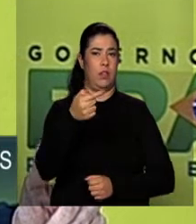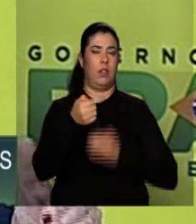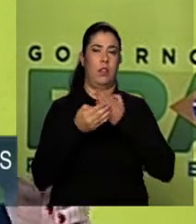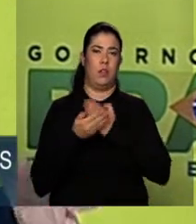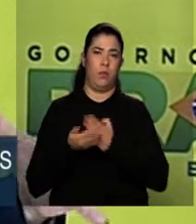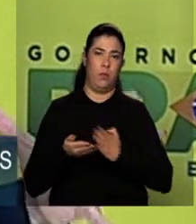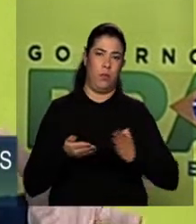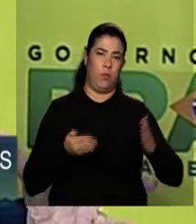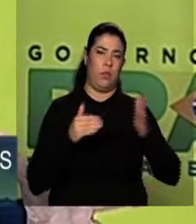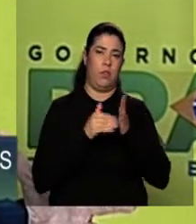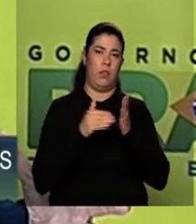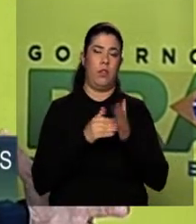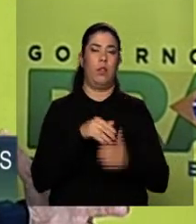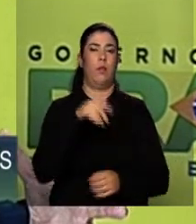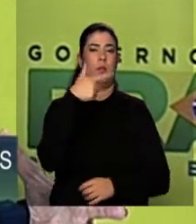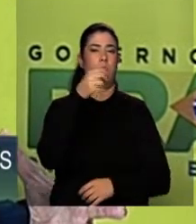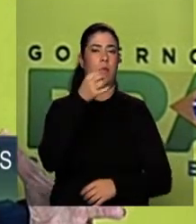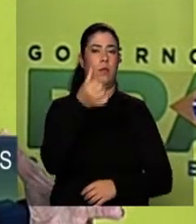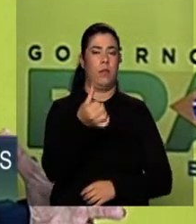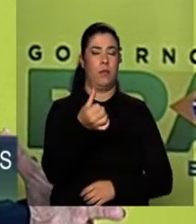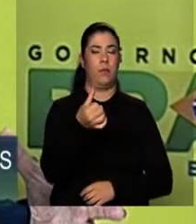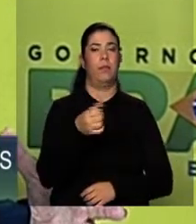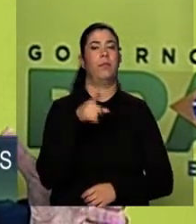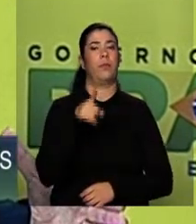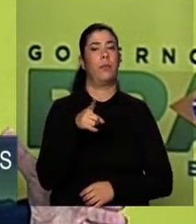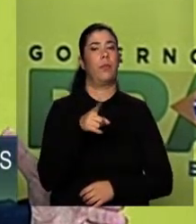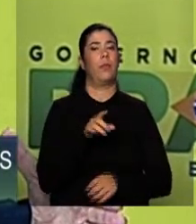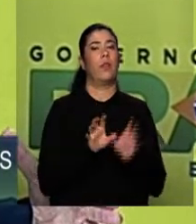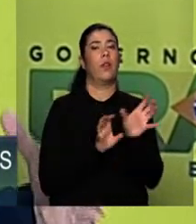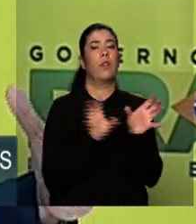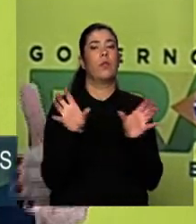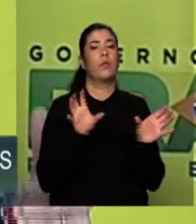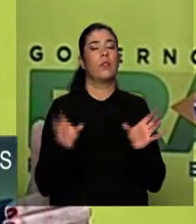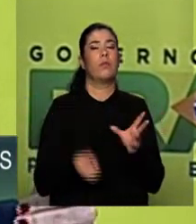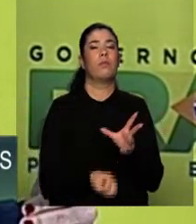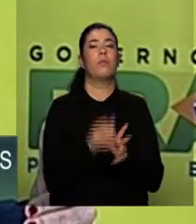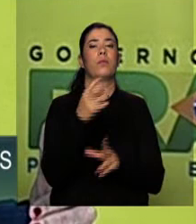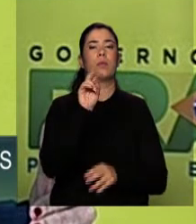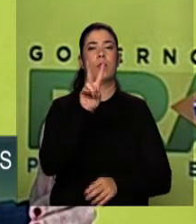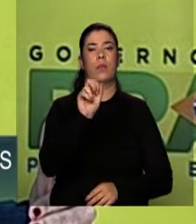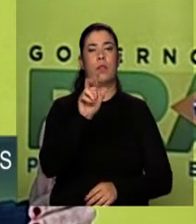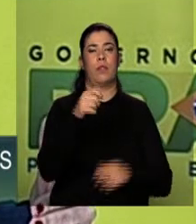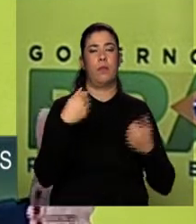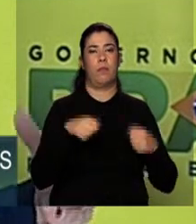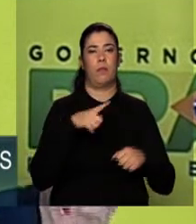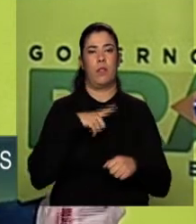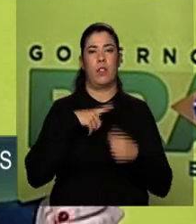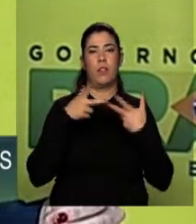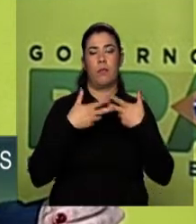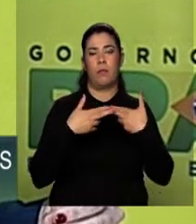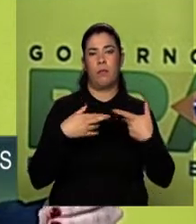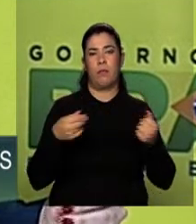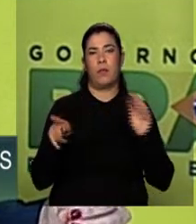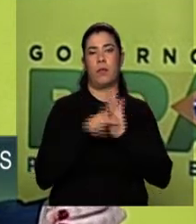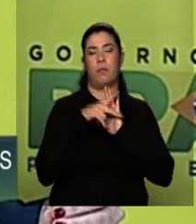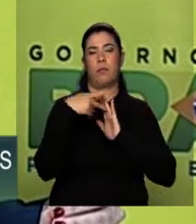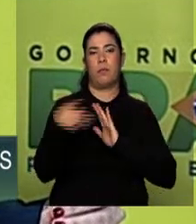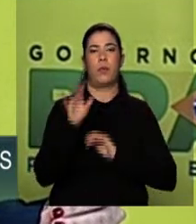2026. A distribuição dessas vagas ela também tem que obedecer a um critério